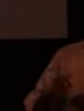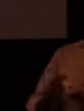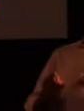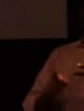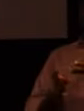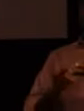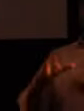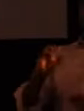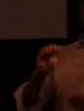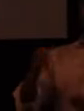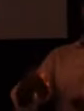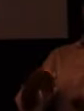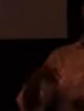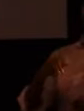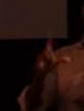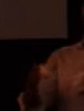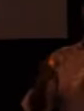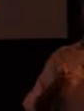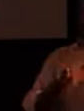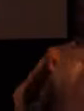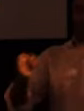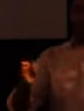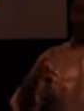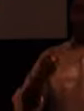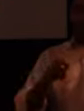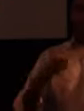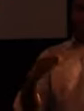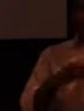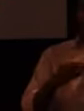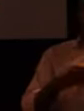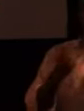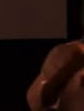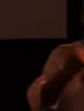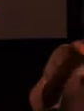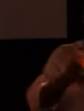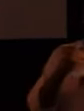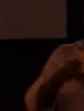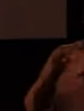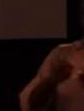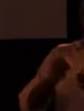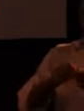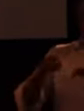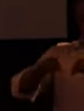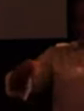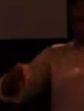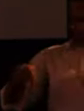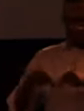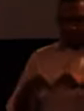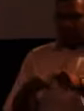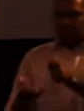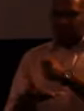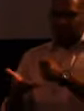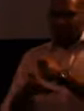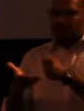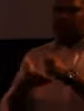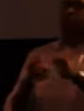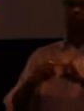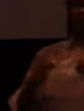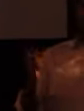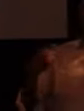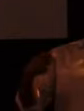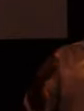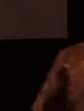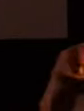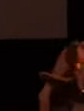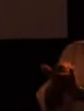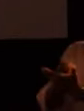CAM, que é o coeficiente máximo, é o máximo que pode se extrapolar desse CAB, desse básico, só que mediante